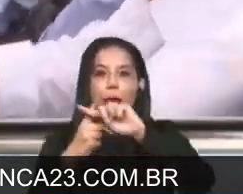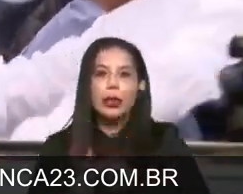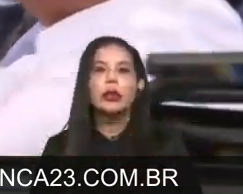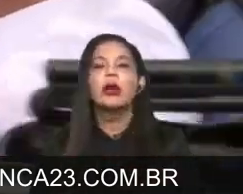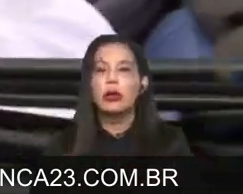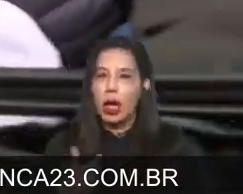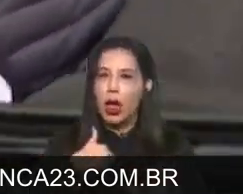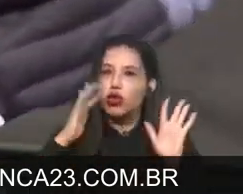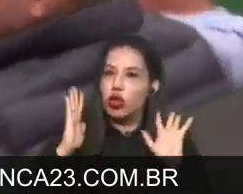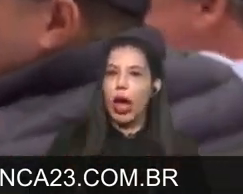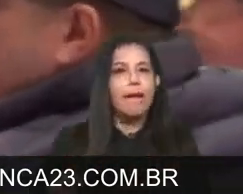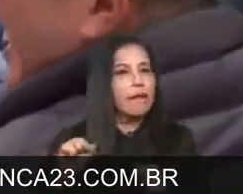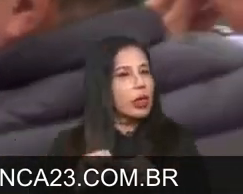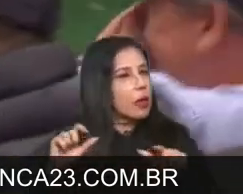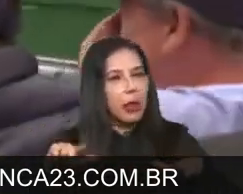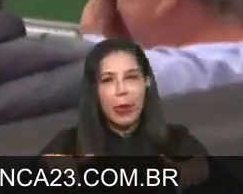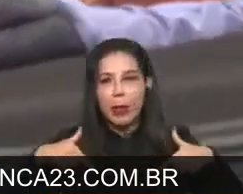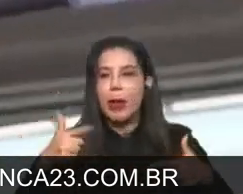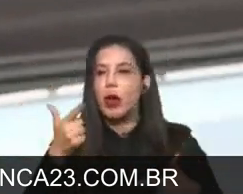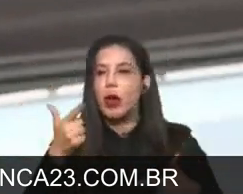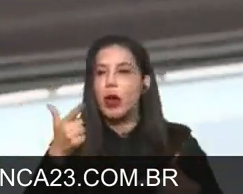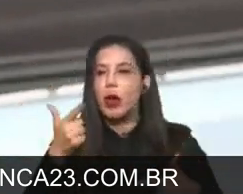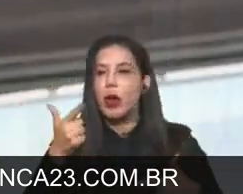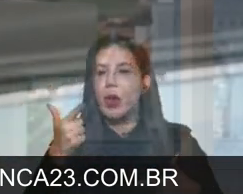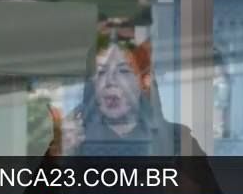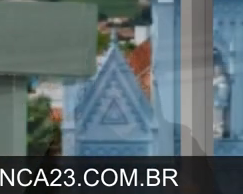automobilismo, a gente teve recurso para fazer, né?